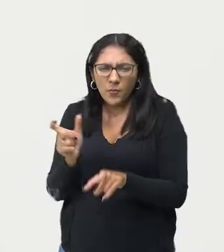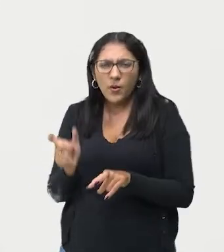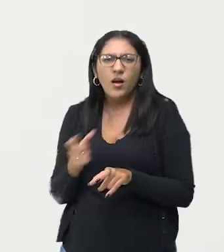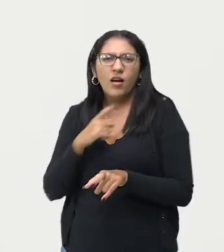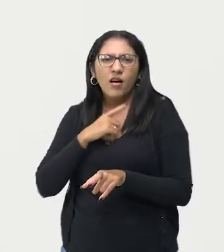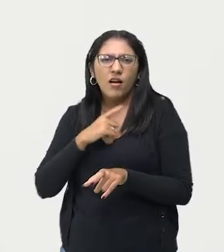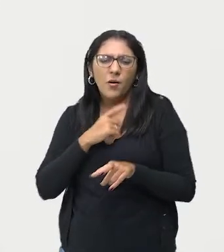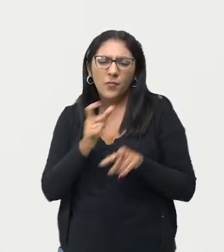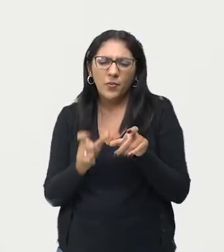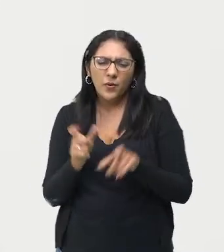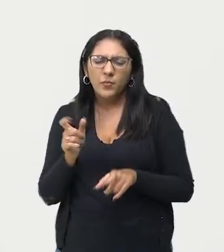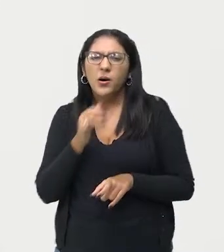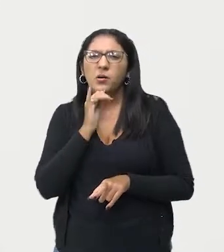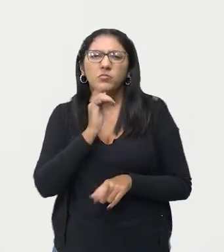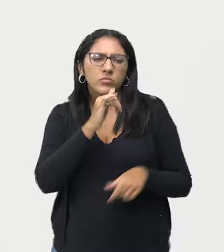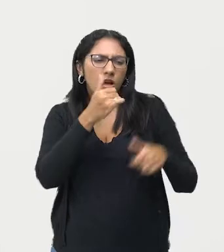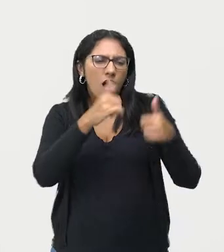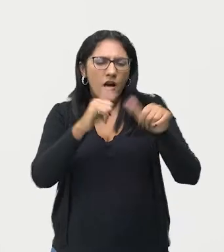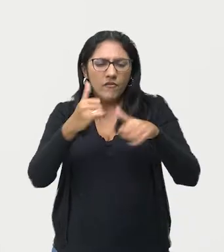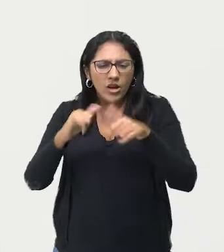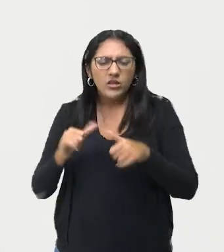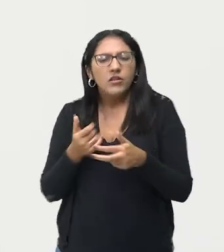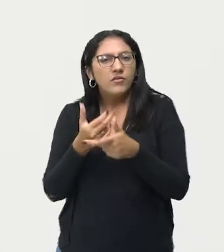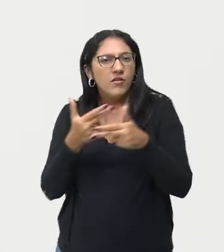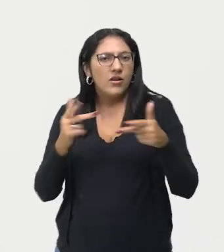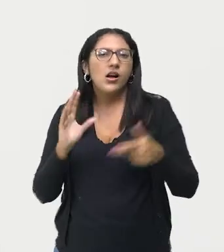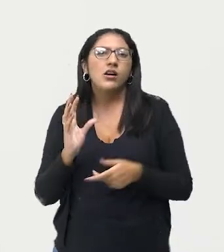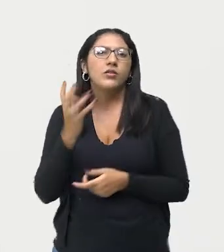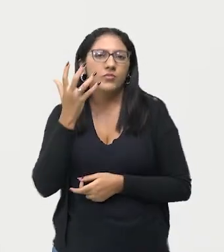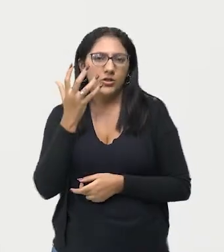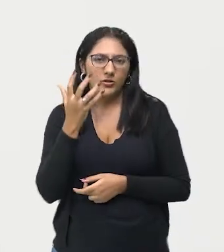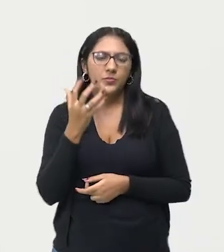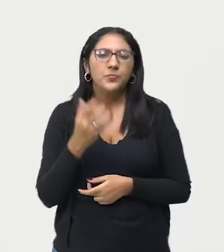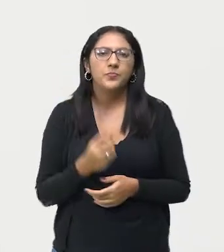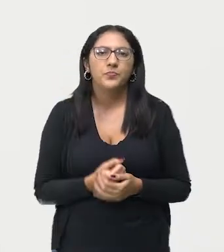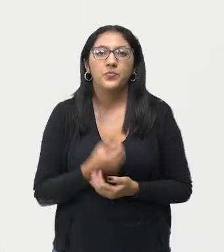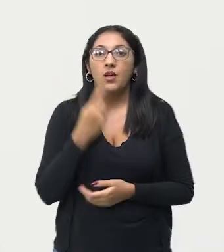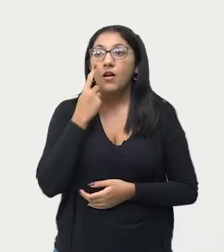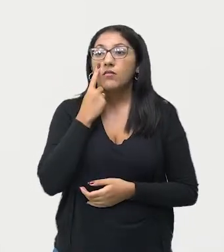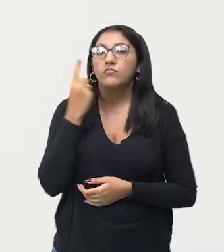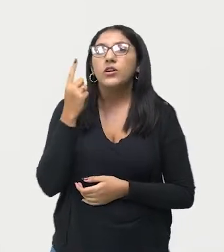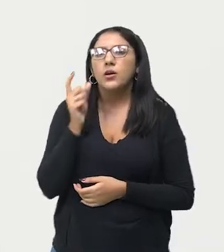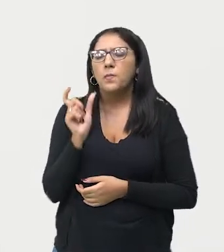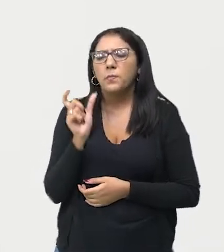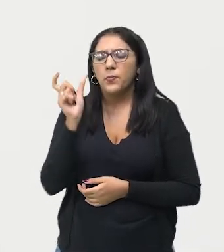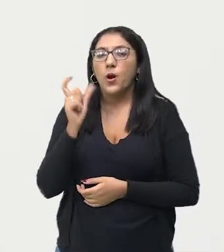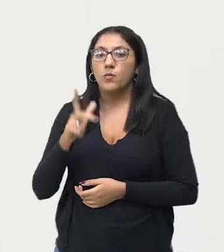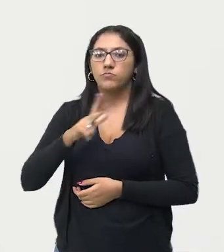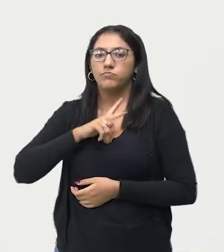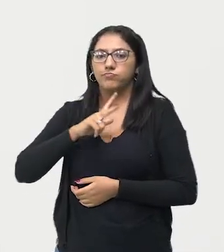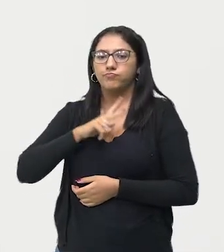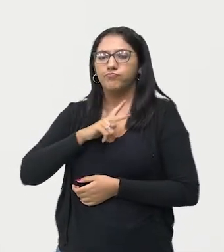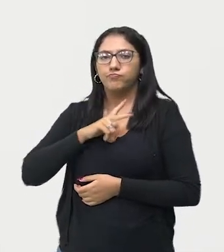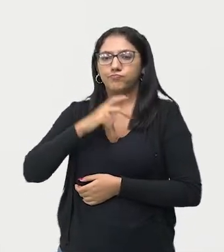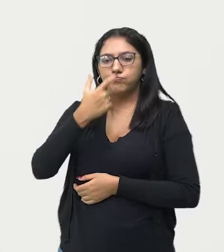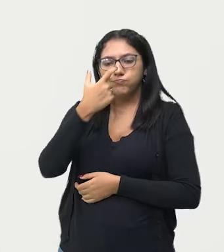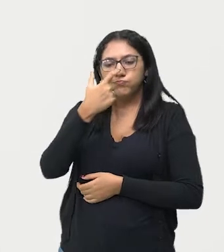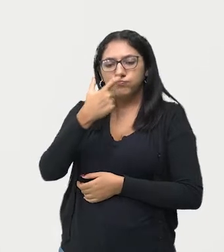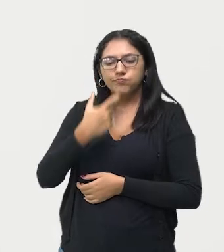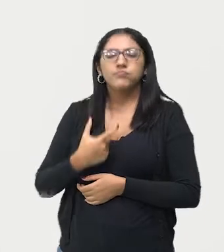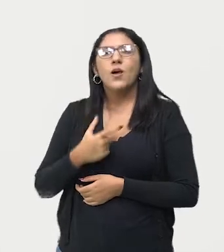particular de avaliar os fatos. Então, olhem aí, modo pessoal,